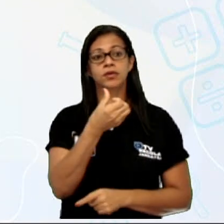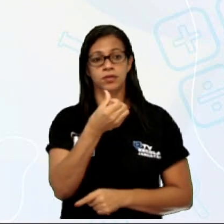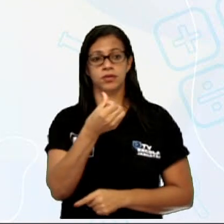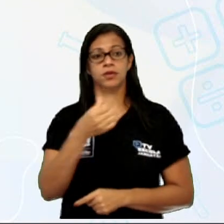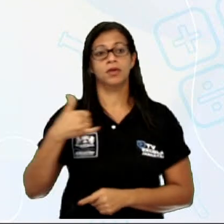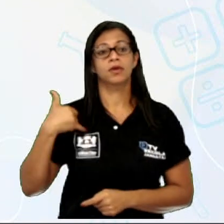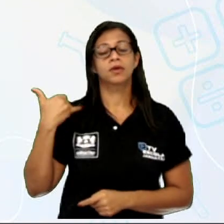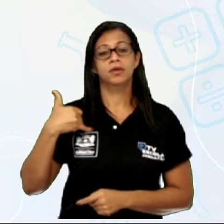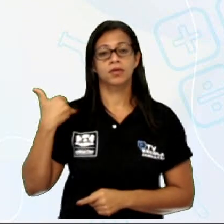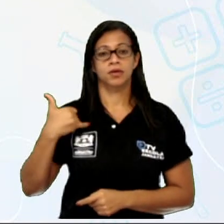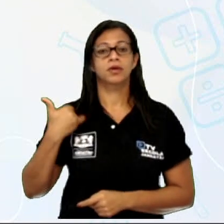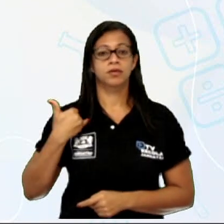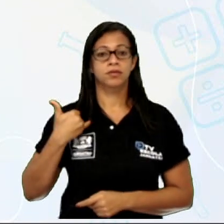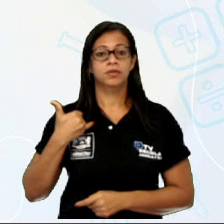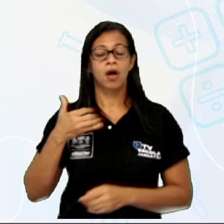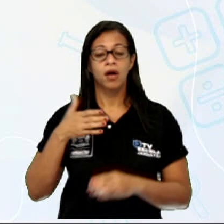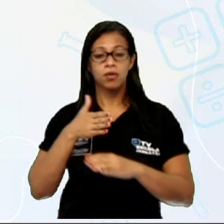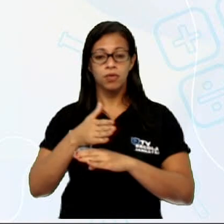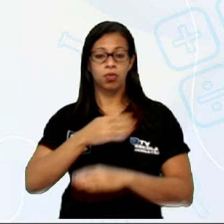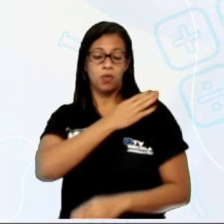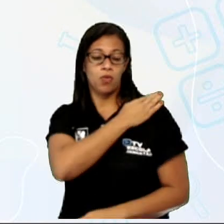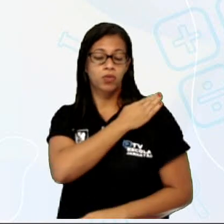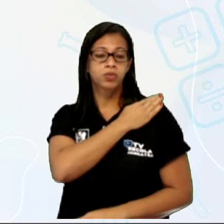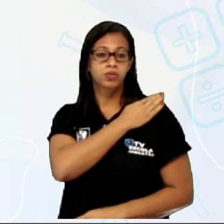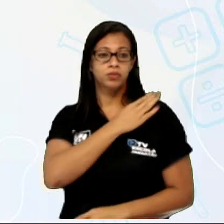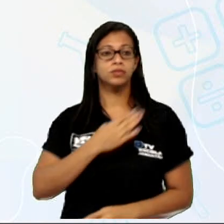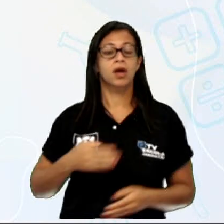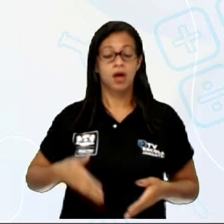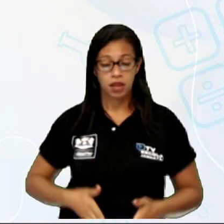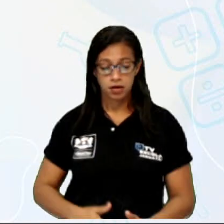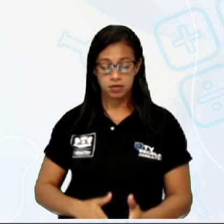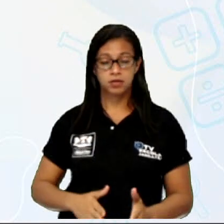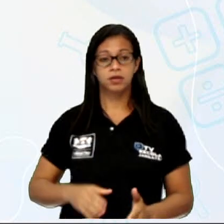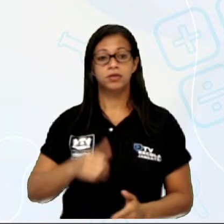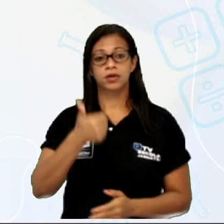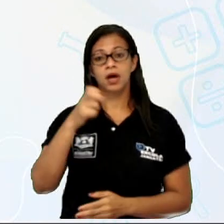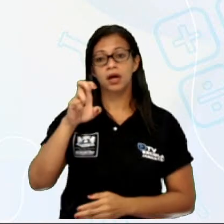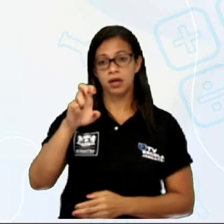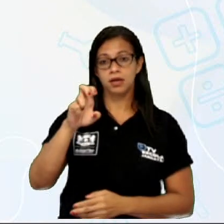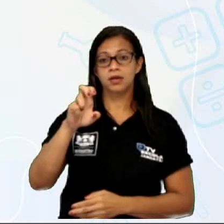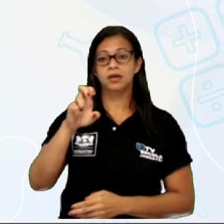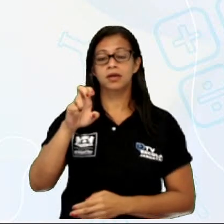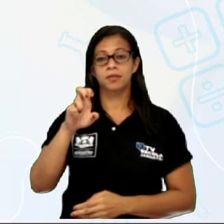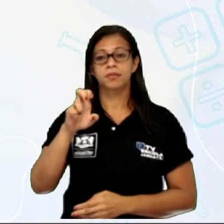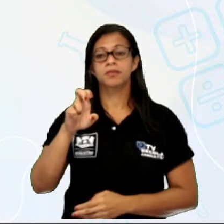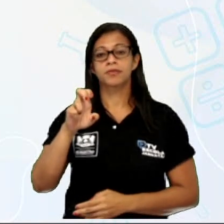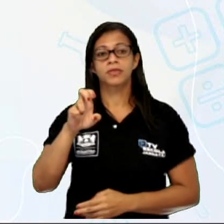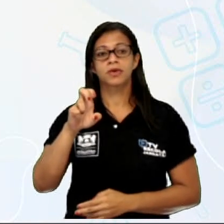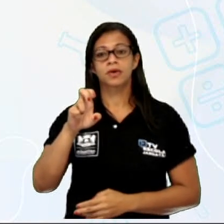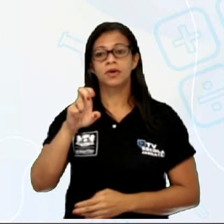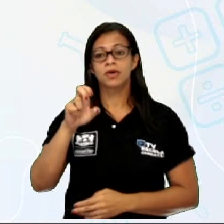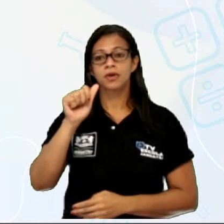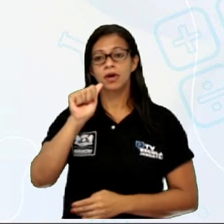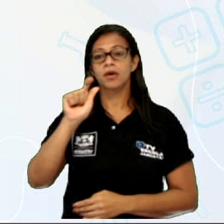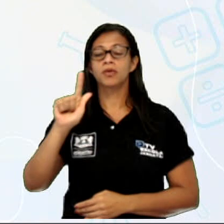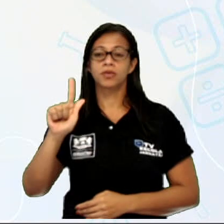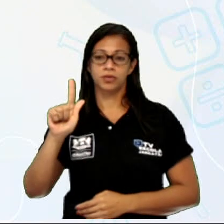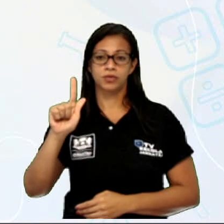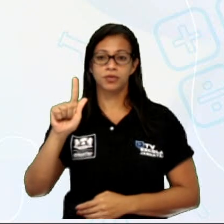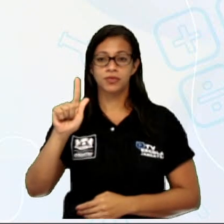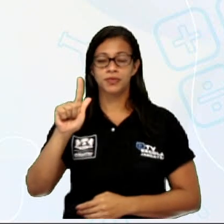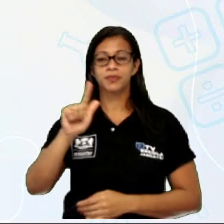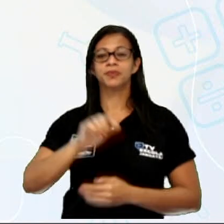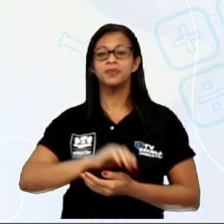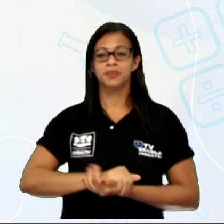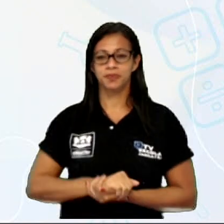de 1769, em 15 de agosto, né? E dentro do contexto histórico, né, Napoleão, como é que ele chegou ao